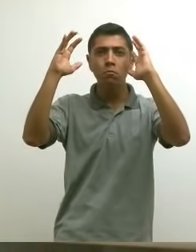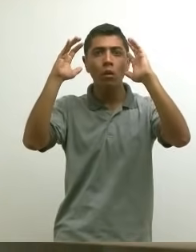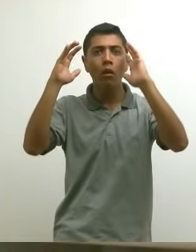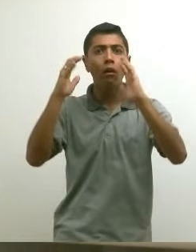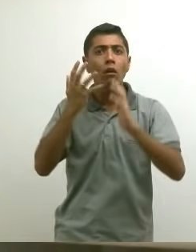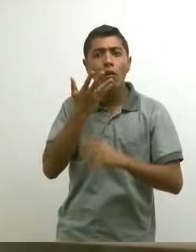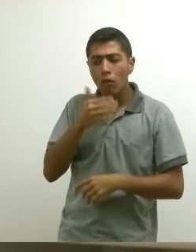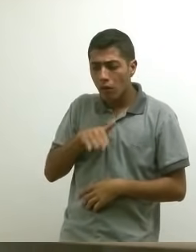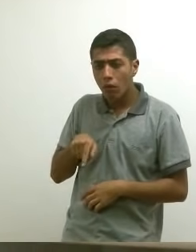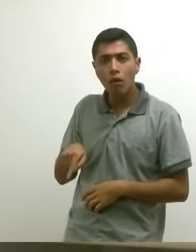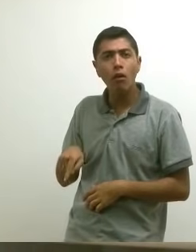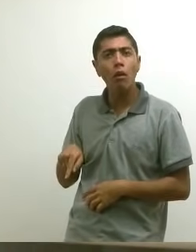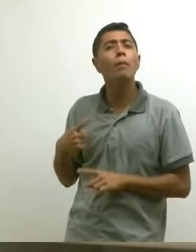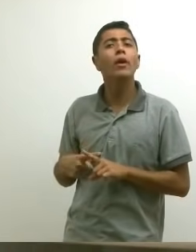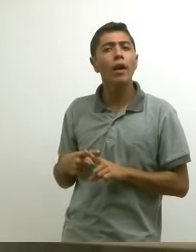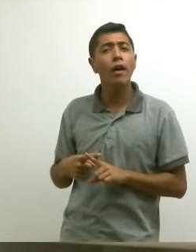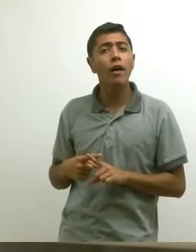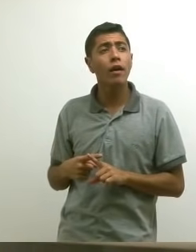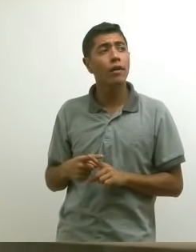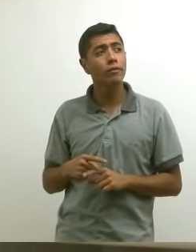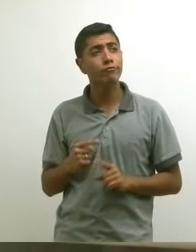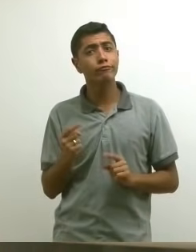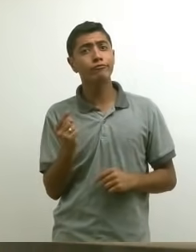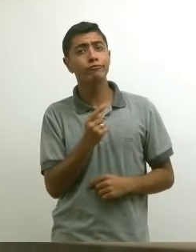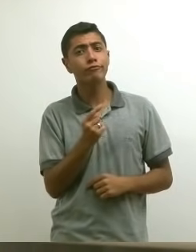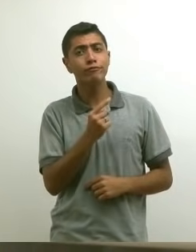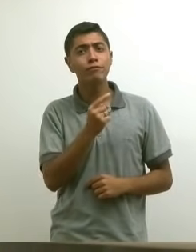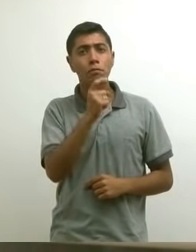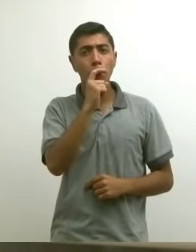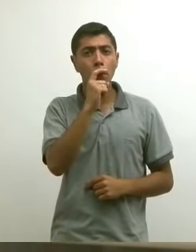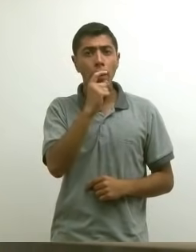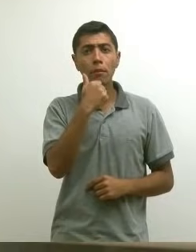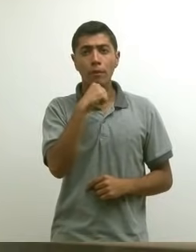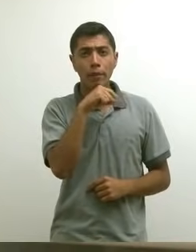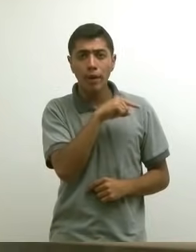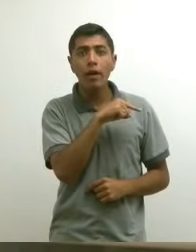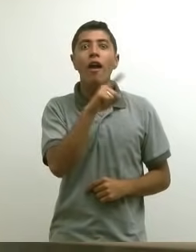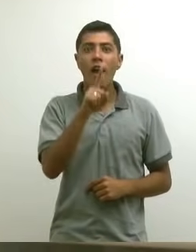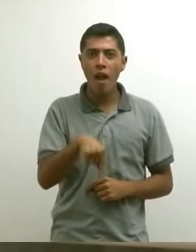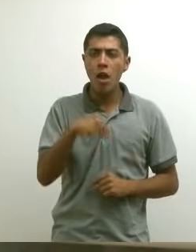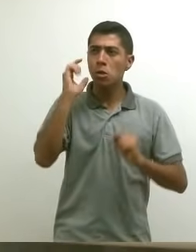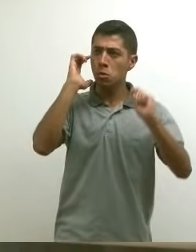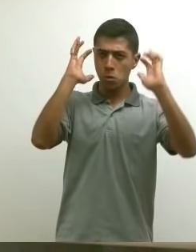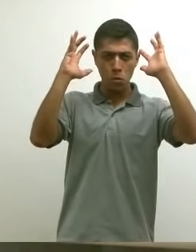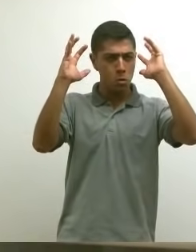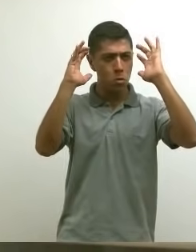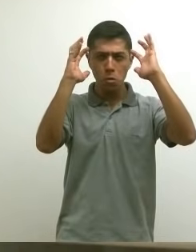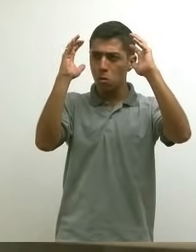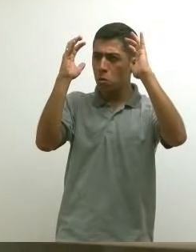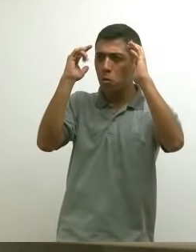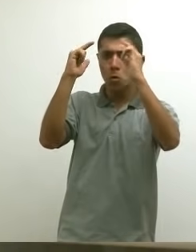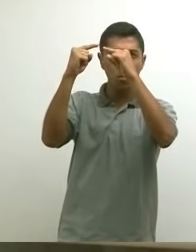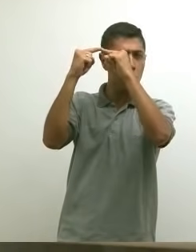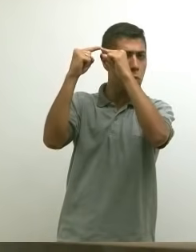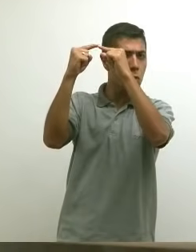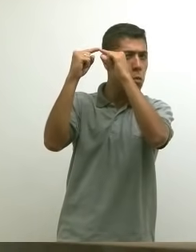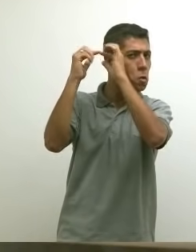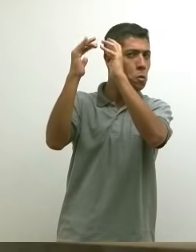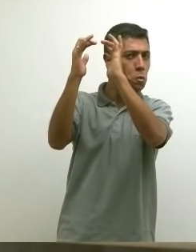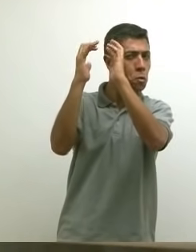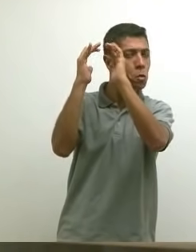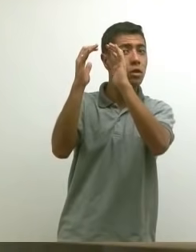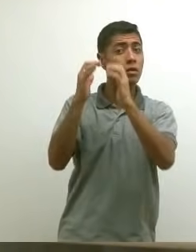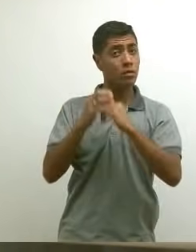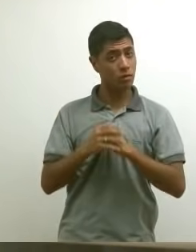a gente quiser caracterizar de uma maneira moderna o que significa ser um grande cabeça significa a a união num estilo de vida que você não se